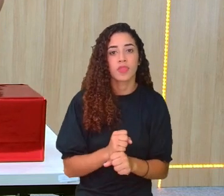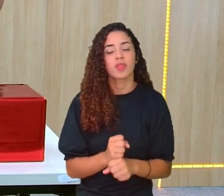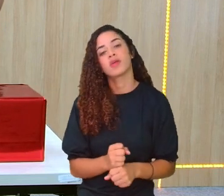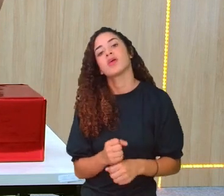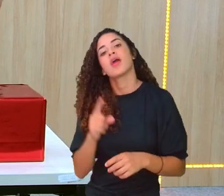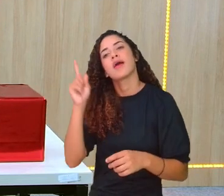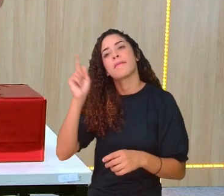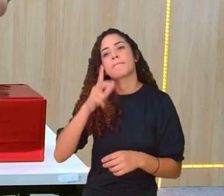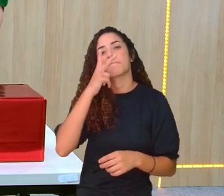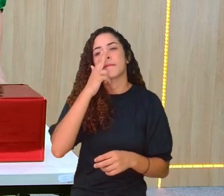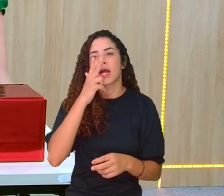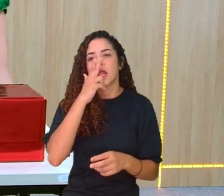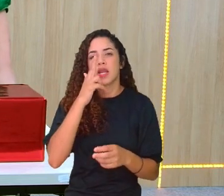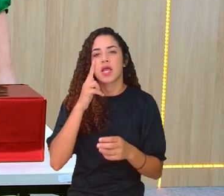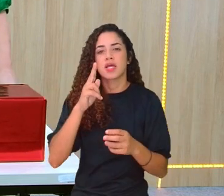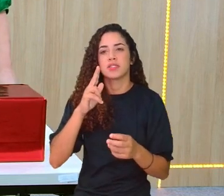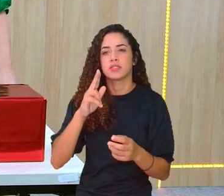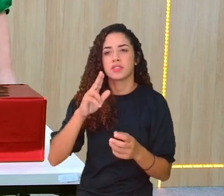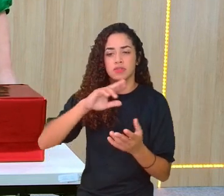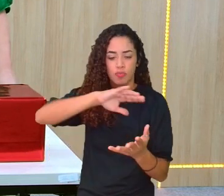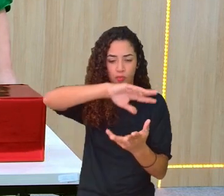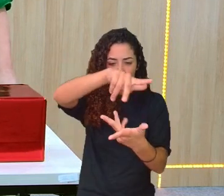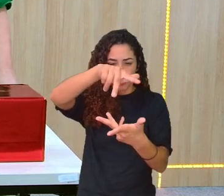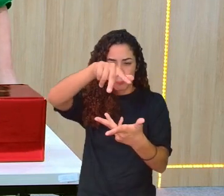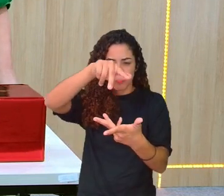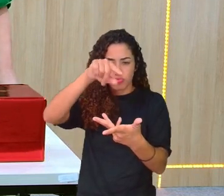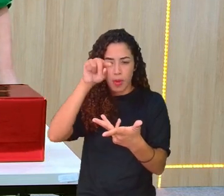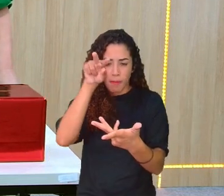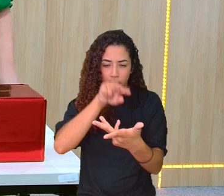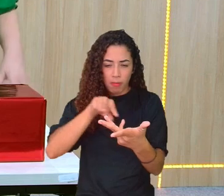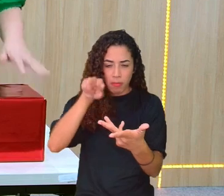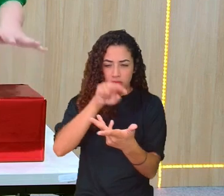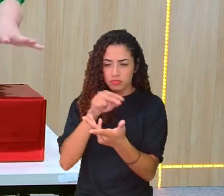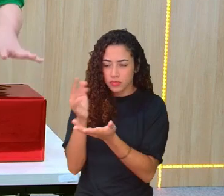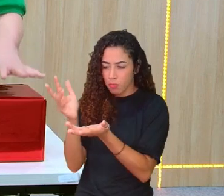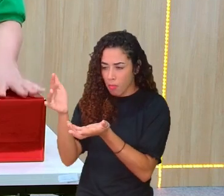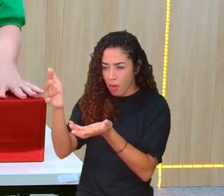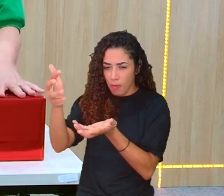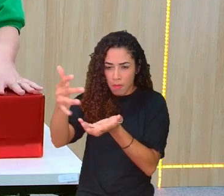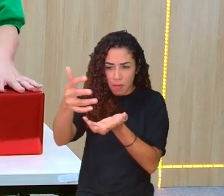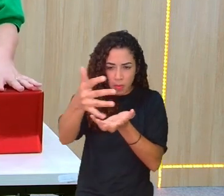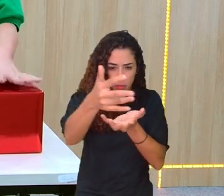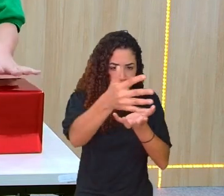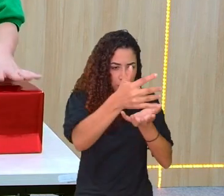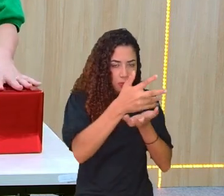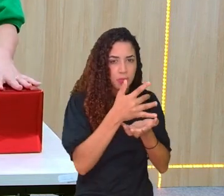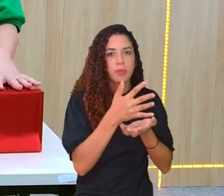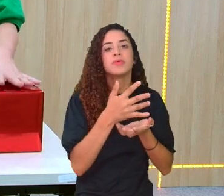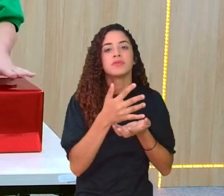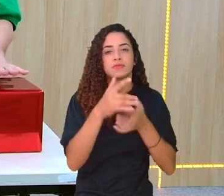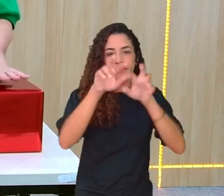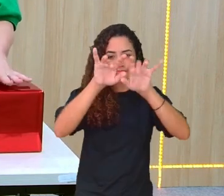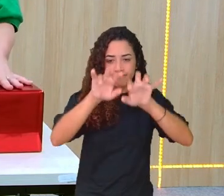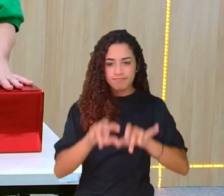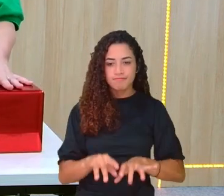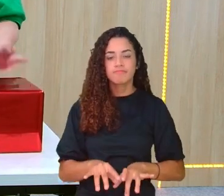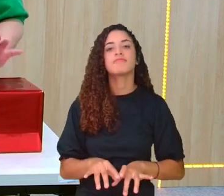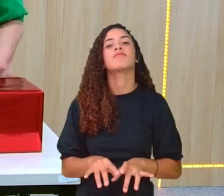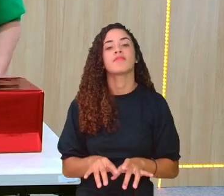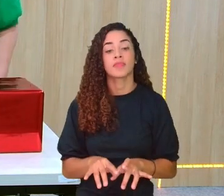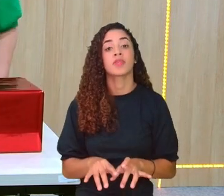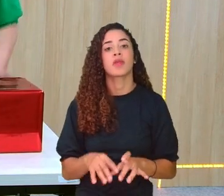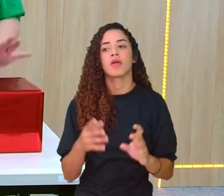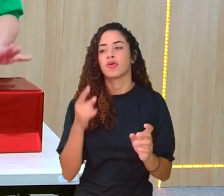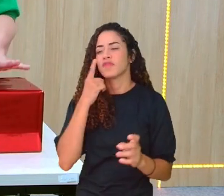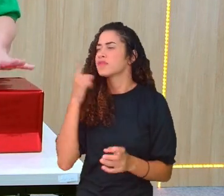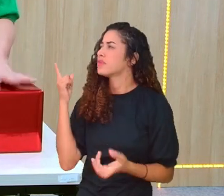uma leitura resumida do mundo. Então, no lugar de vocês, professora, eu não tenho esse papel,